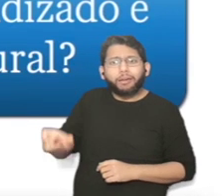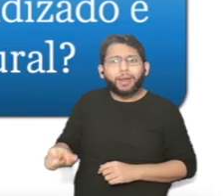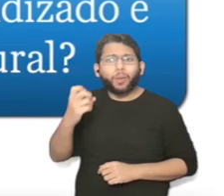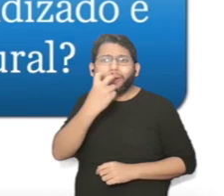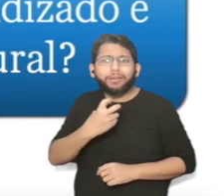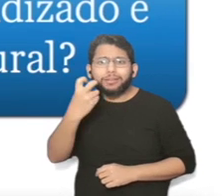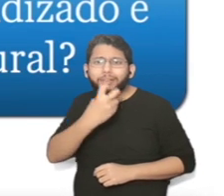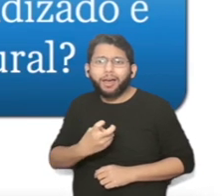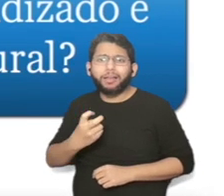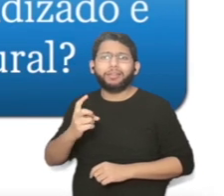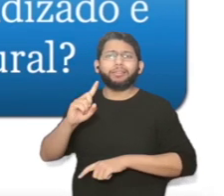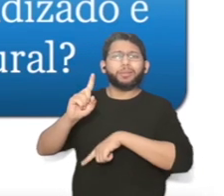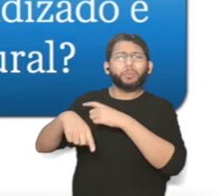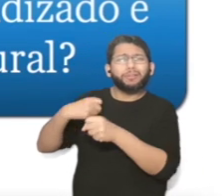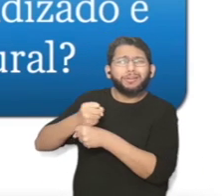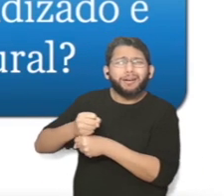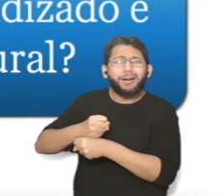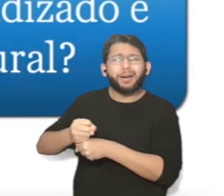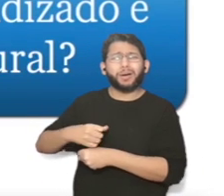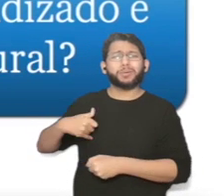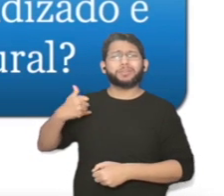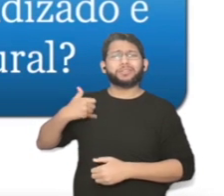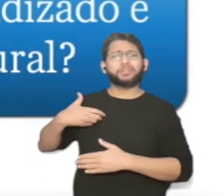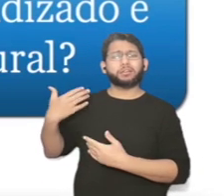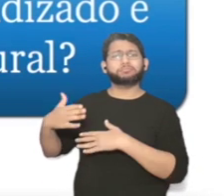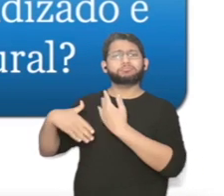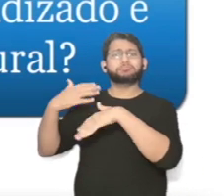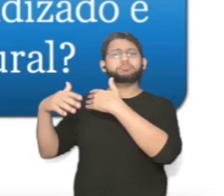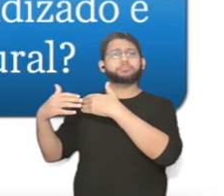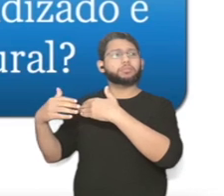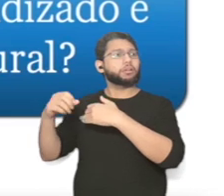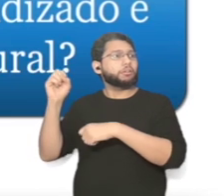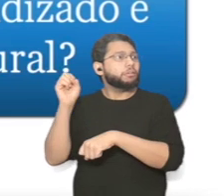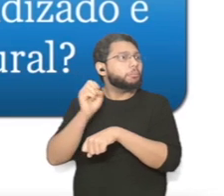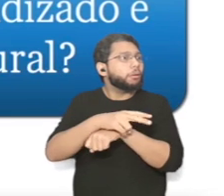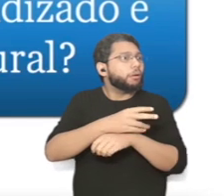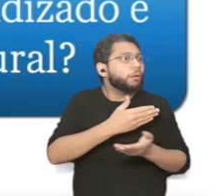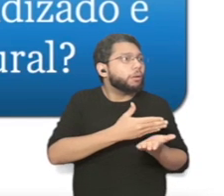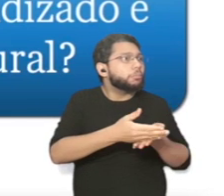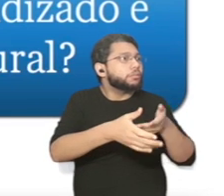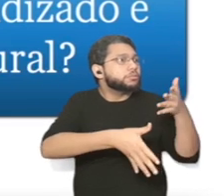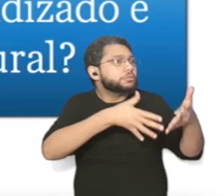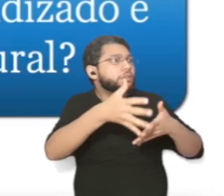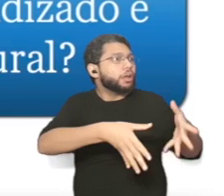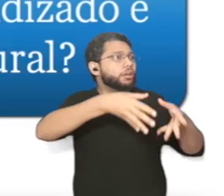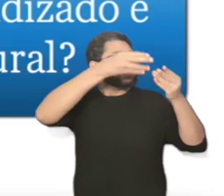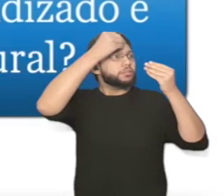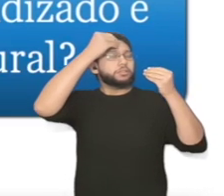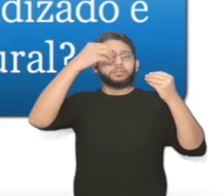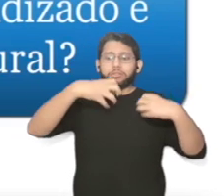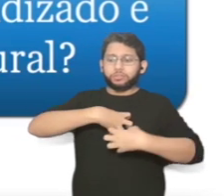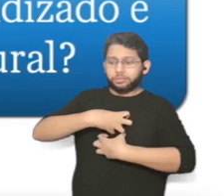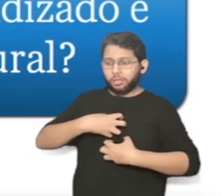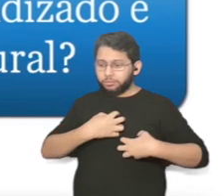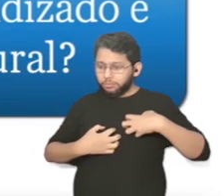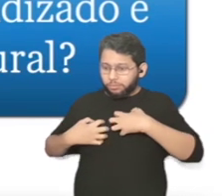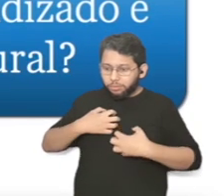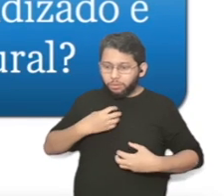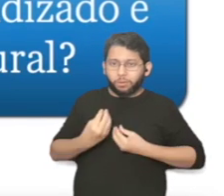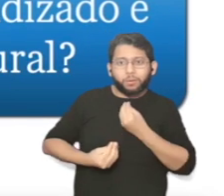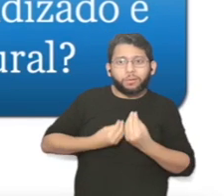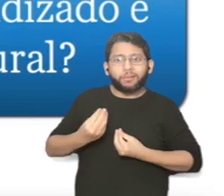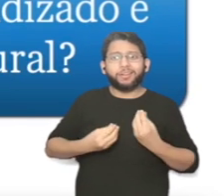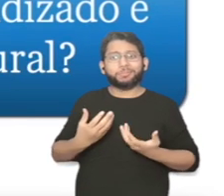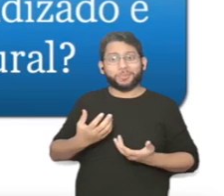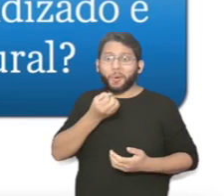oralidade e depois migraram para a língua de sinais, de pessoas que desde sempre utilizaram a língua de sinais como sua primeira língua, enfim. Nesse trechinho